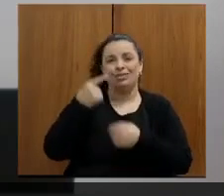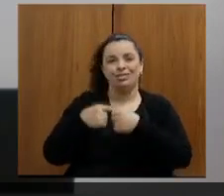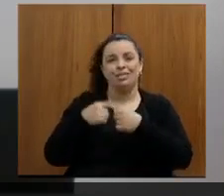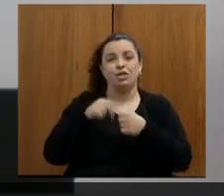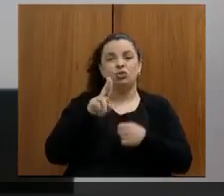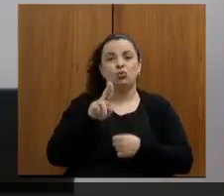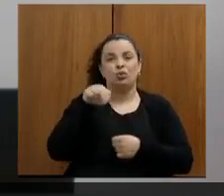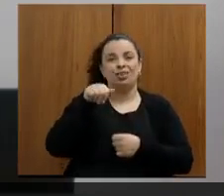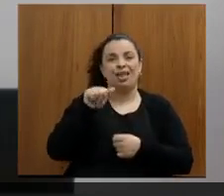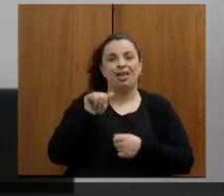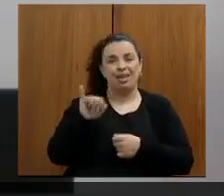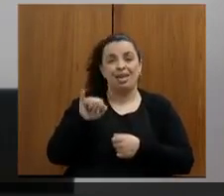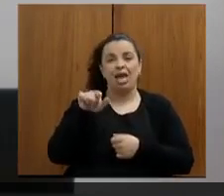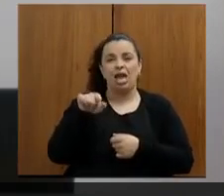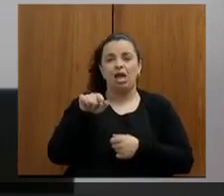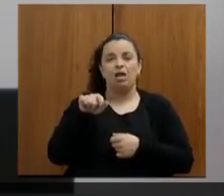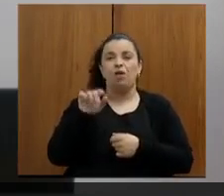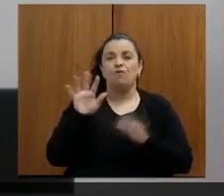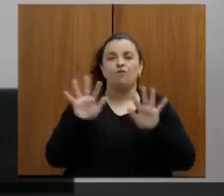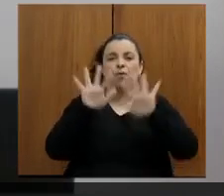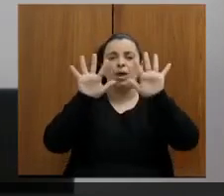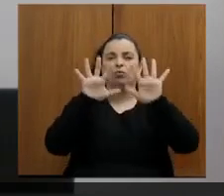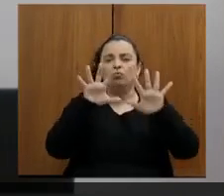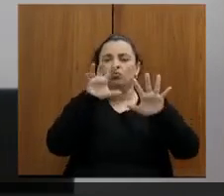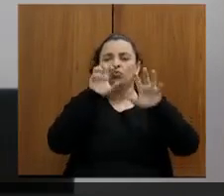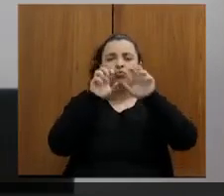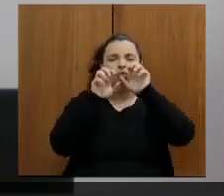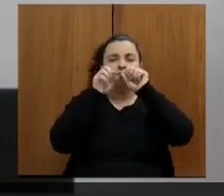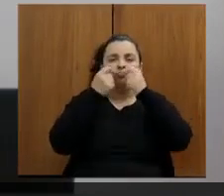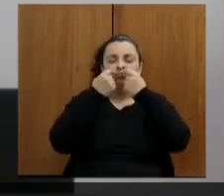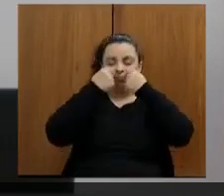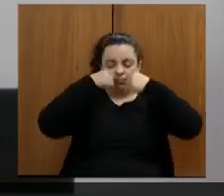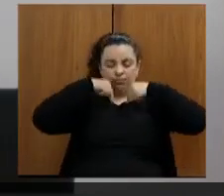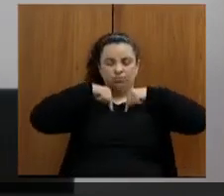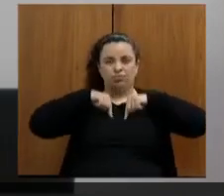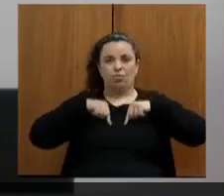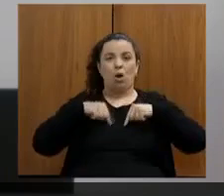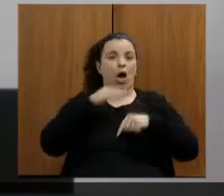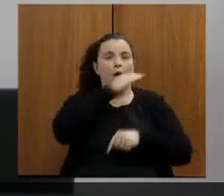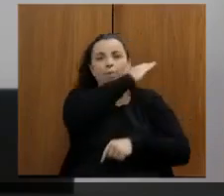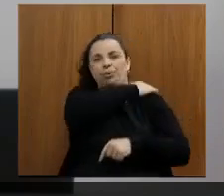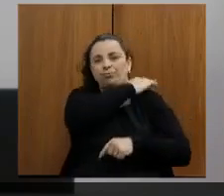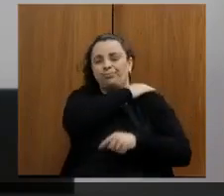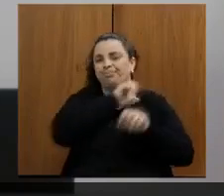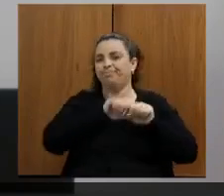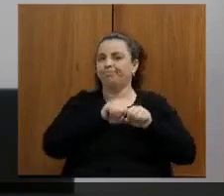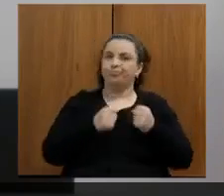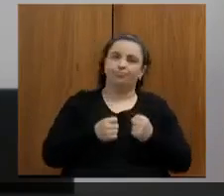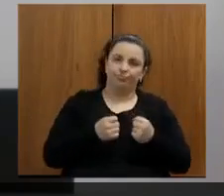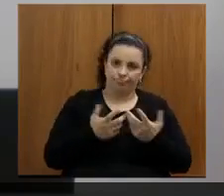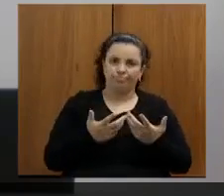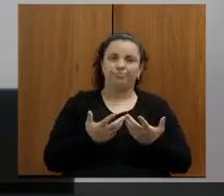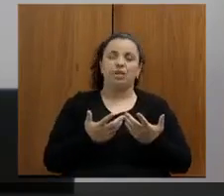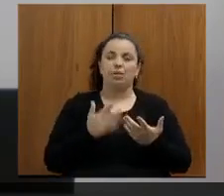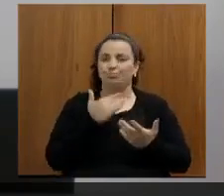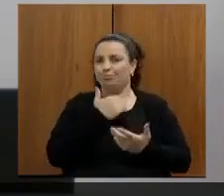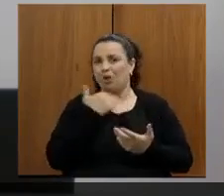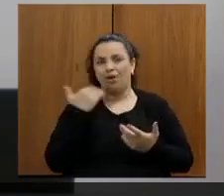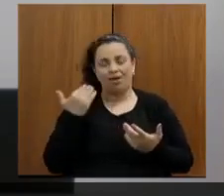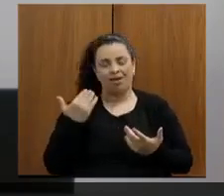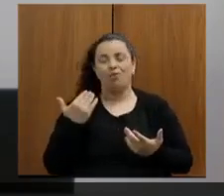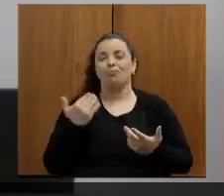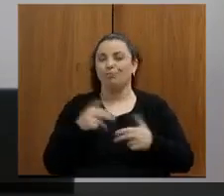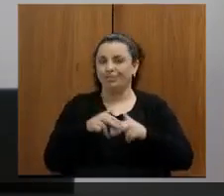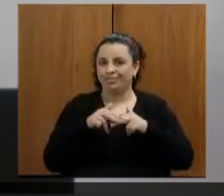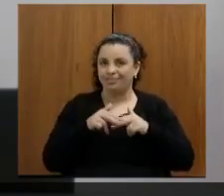e o teve uma intoxicação muito forte não resistiu mesmo sendo militar preparado faleceu em